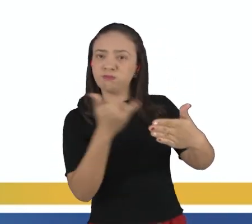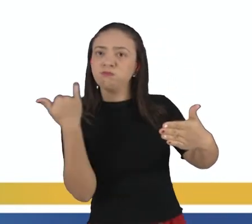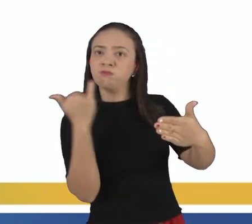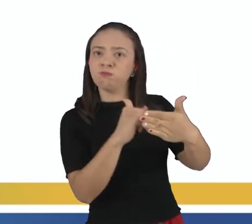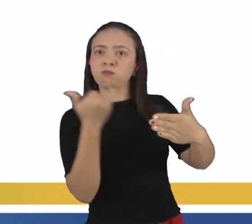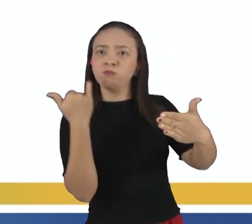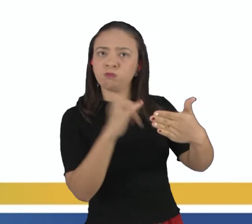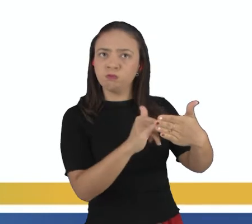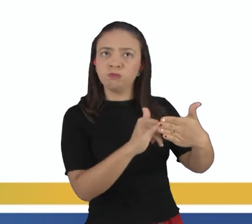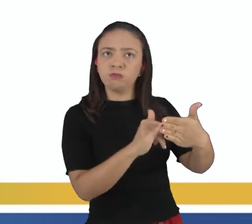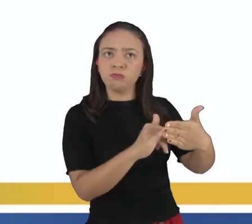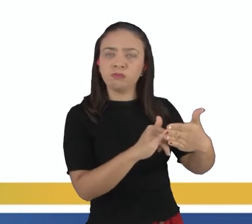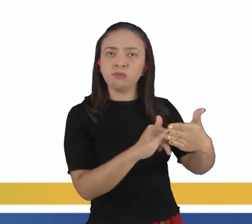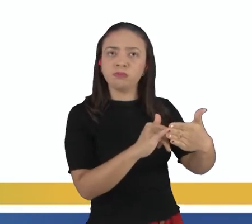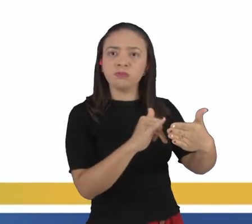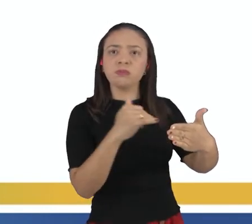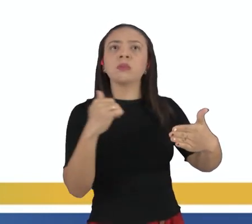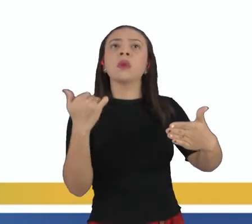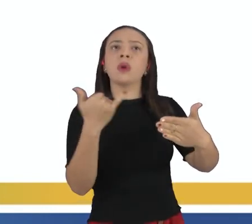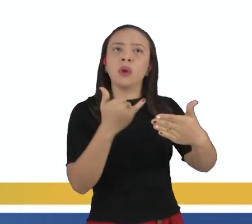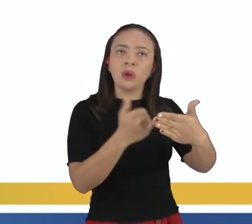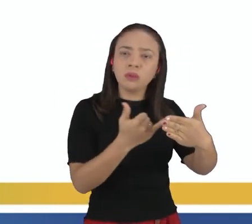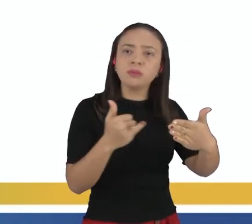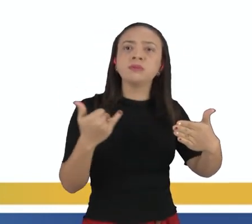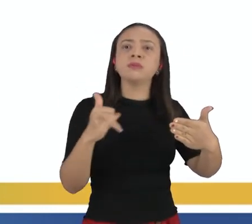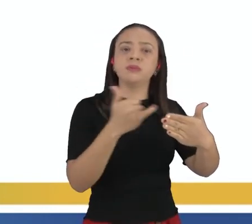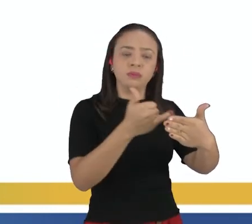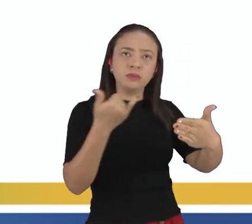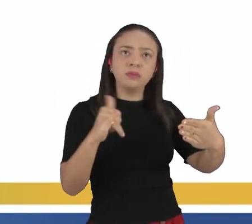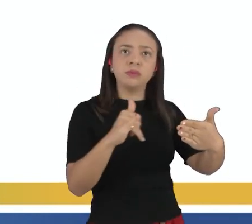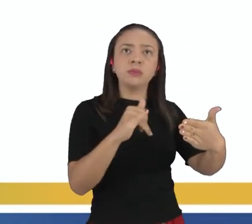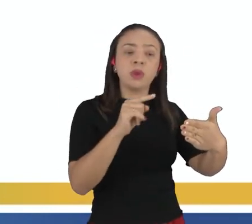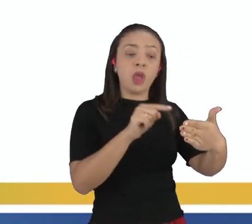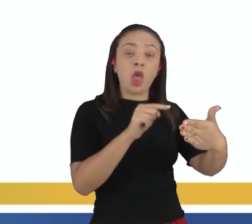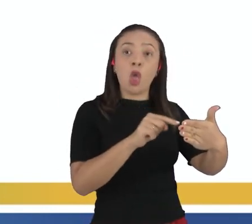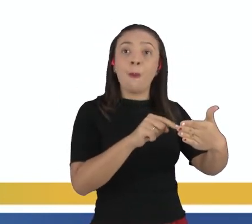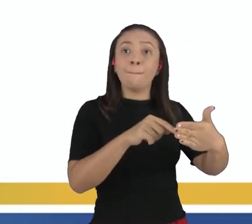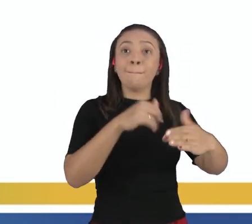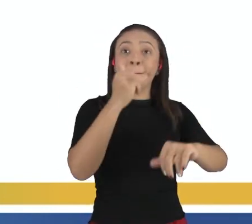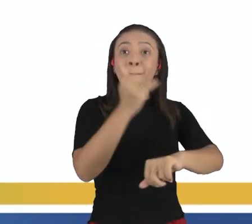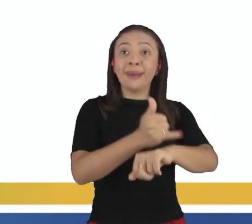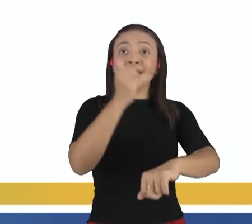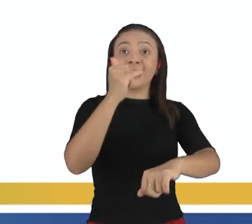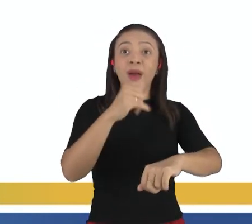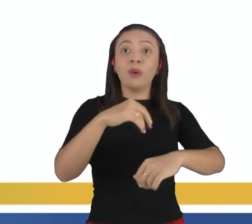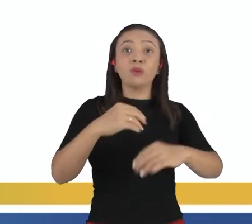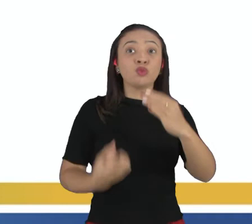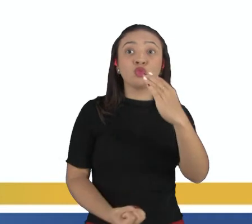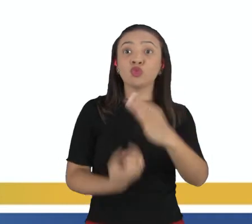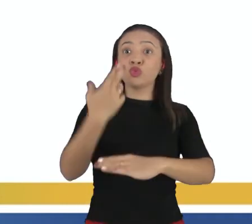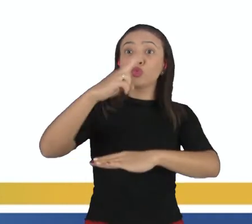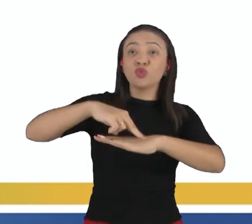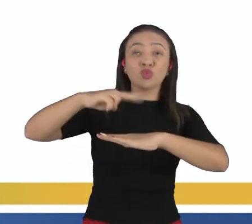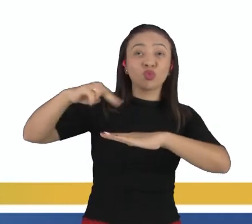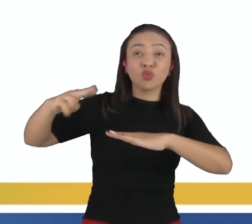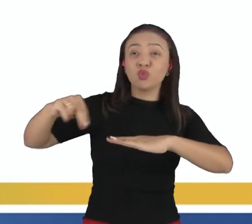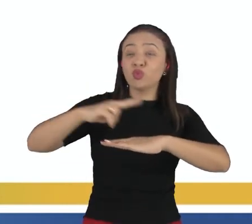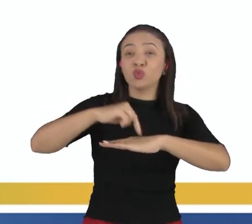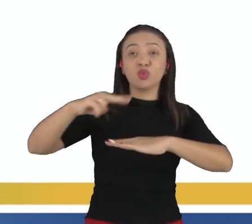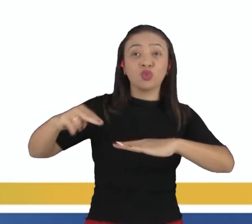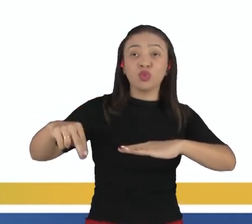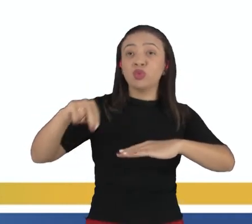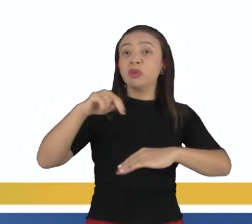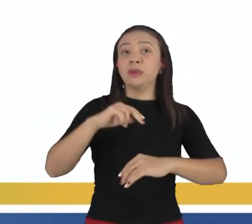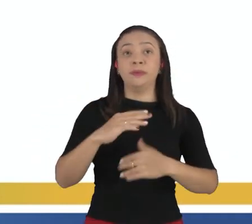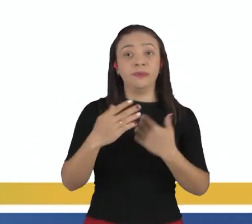ele bombardeou uma película de berílio com partículas alfas e o metal emitiu uma radiação altamente energética, constituído